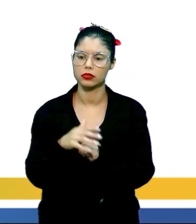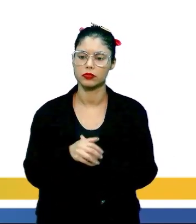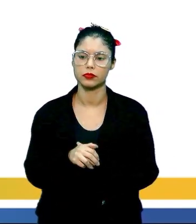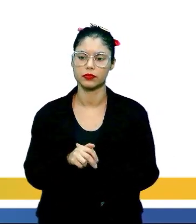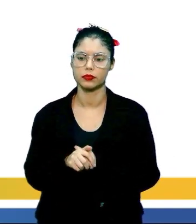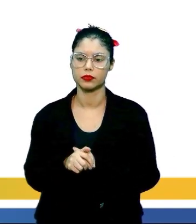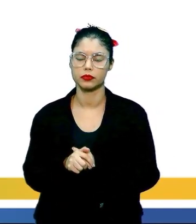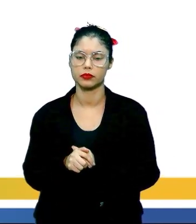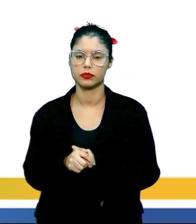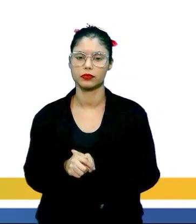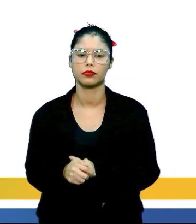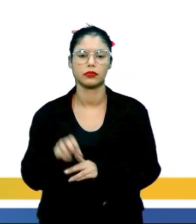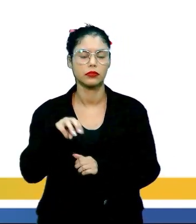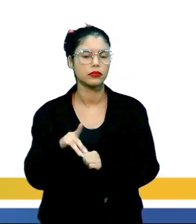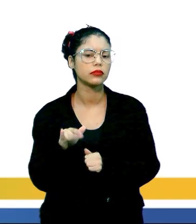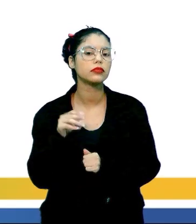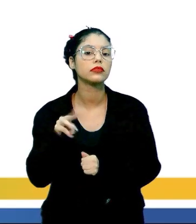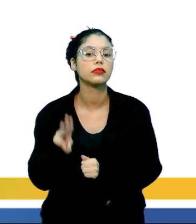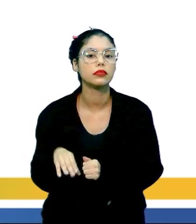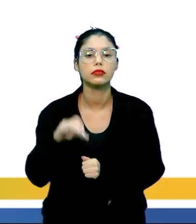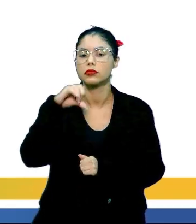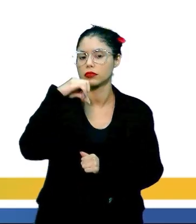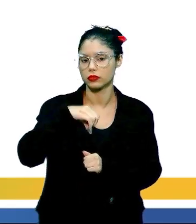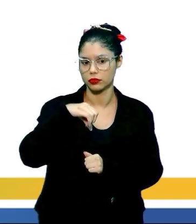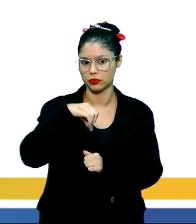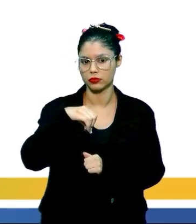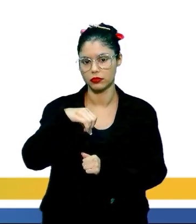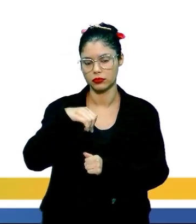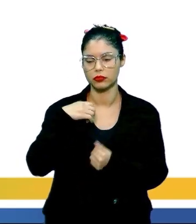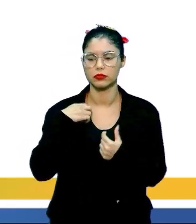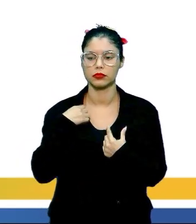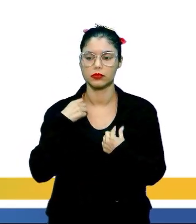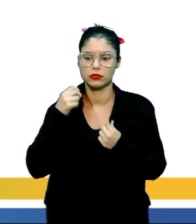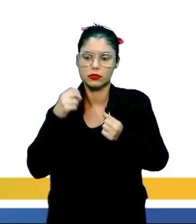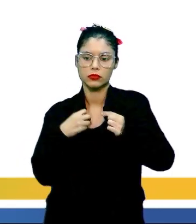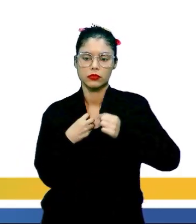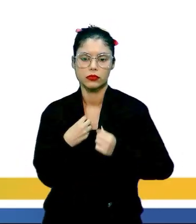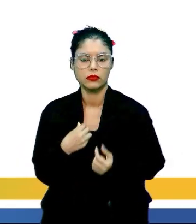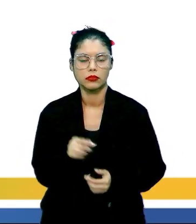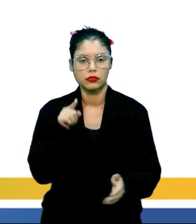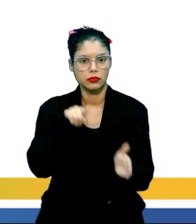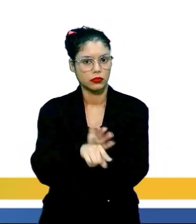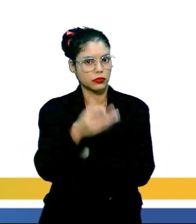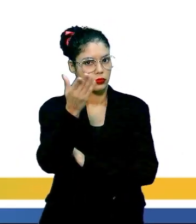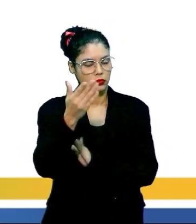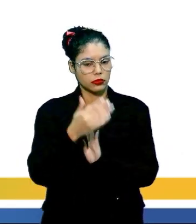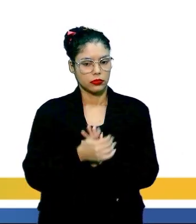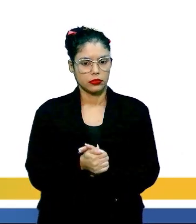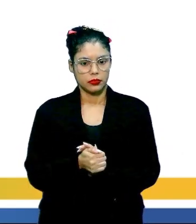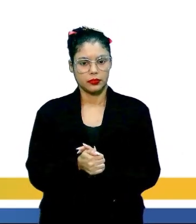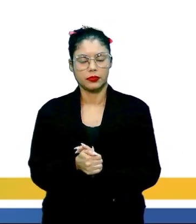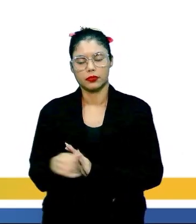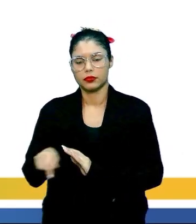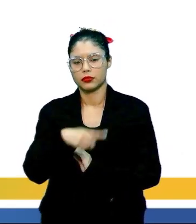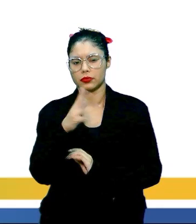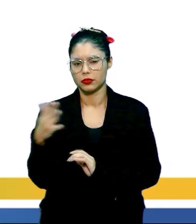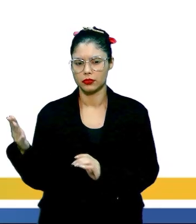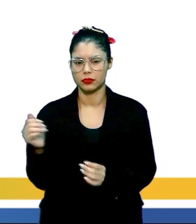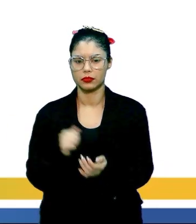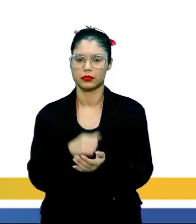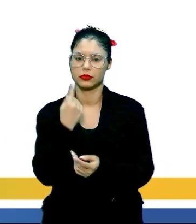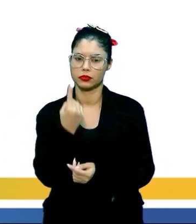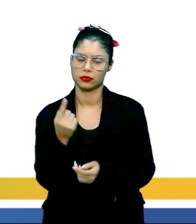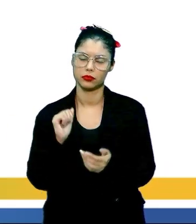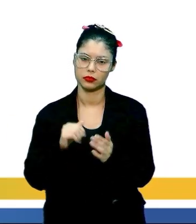4, 5. O termo médio é quem? É o termo central, que é 9. Aí eu pergunto para você, quanto é que dá 1